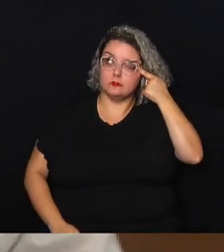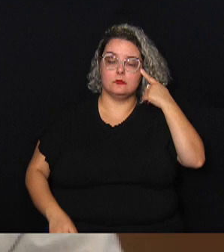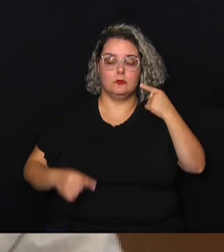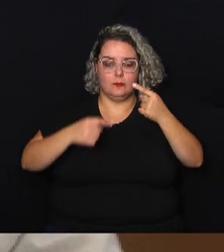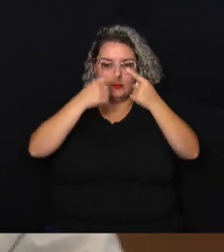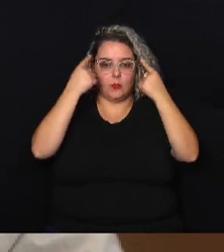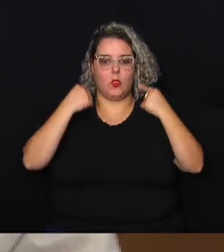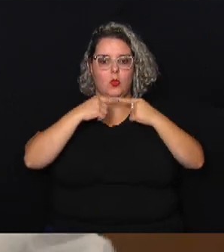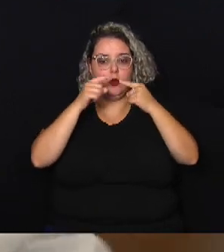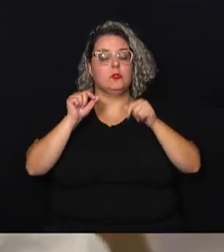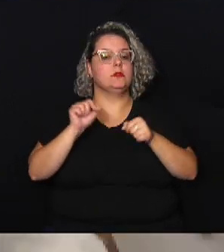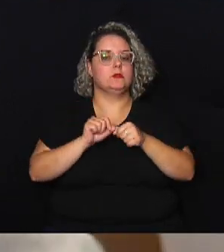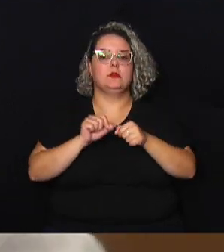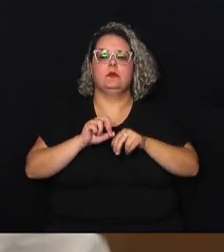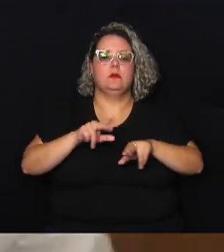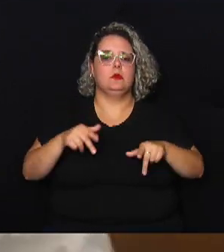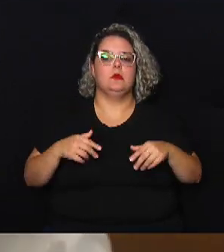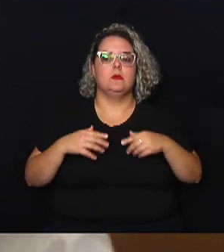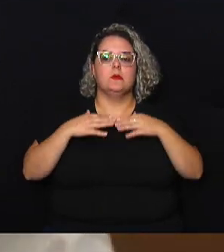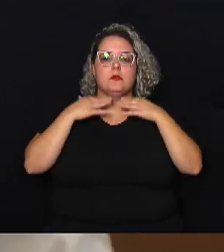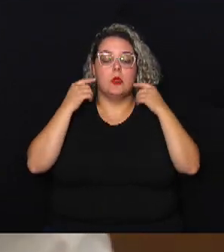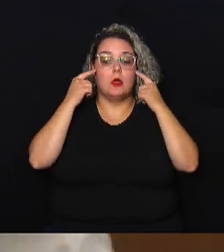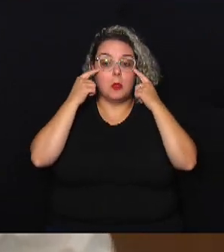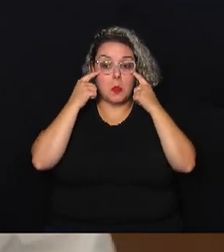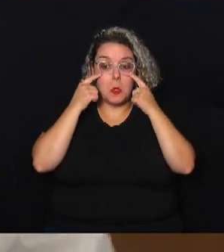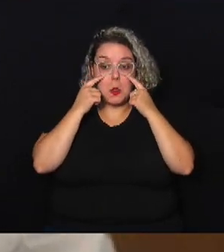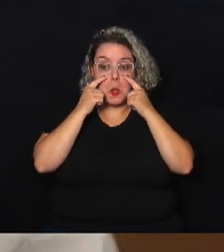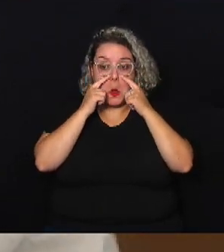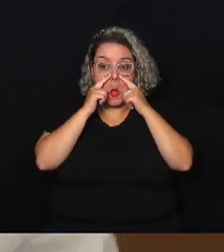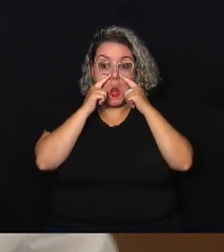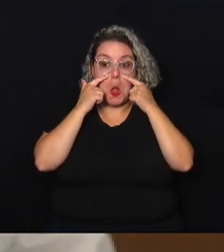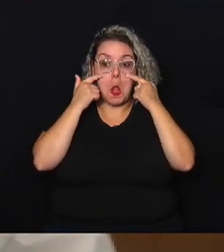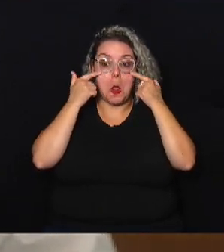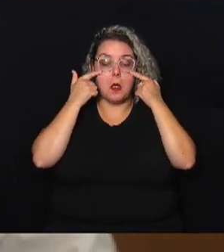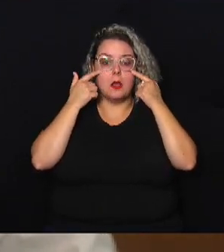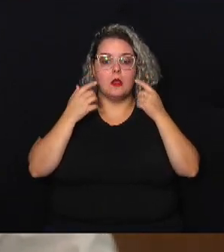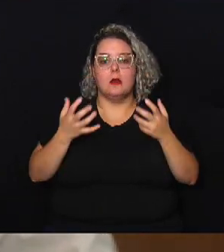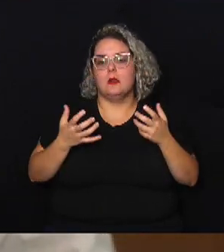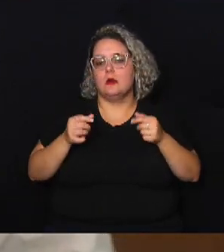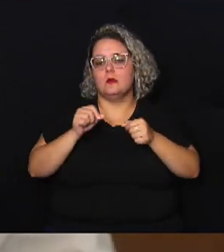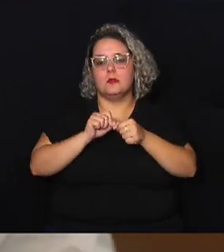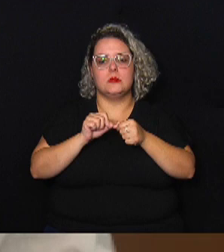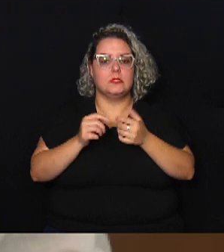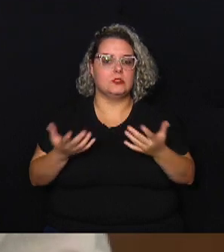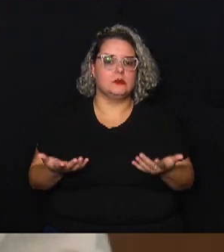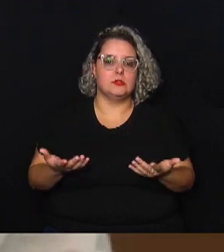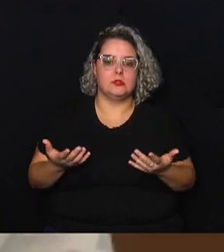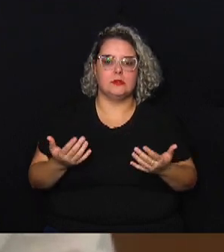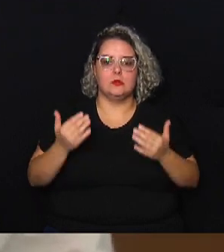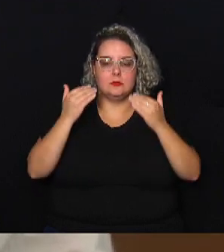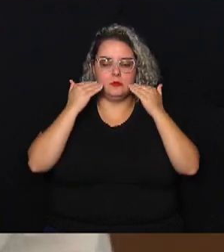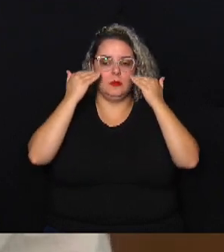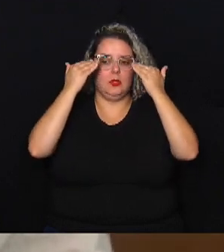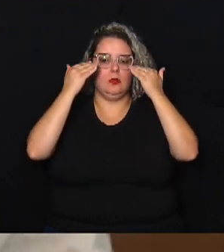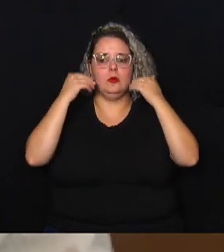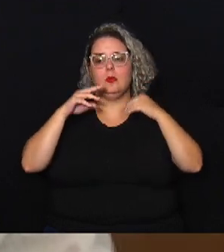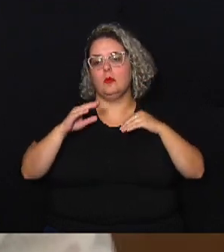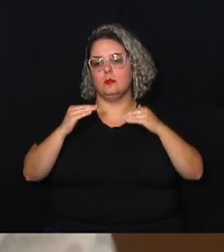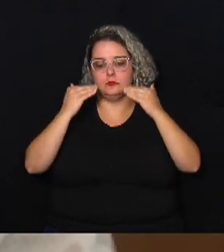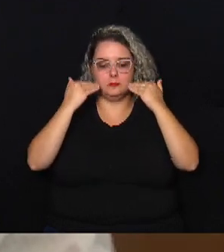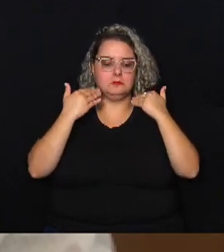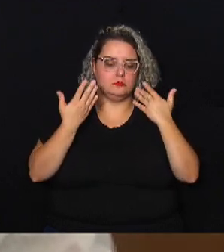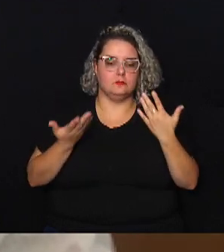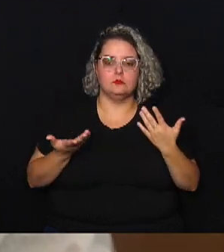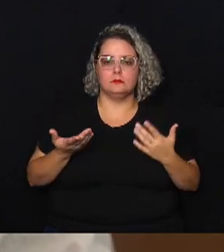para fazer. Então até na região do olho tem várias técnicas. Às vezes o paciente quer fazer só a parte superior ou a parte inferior.